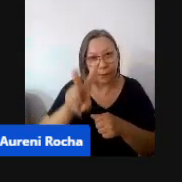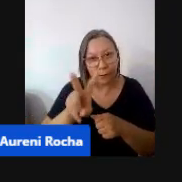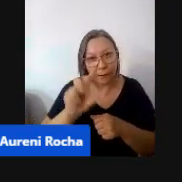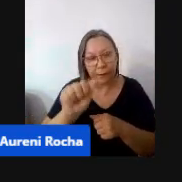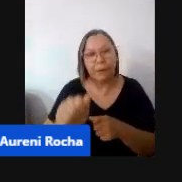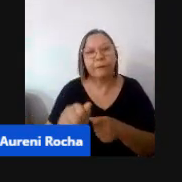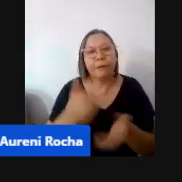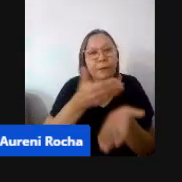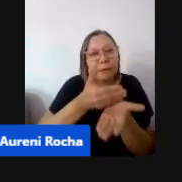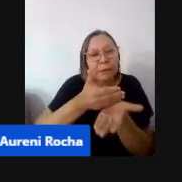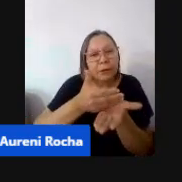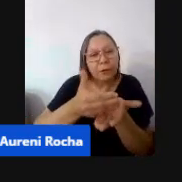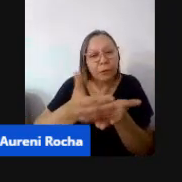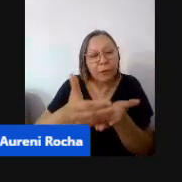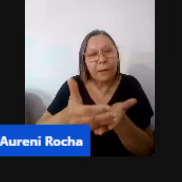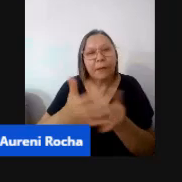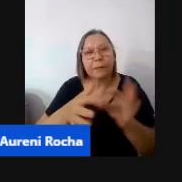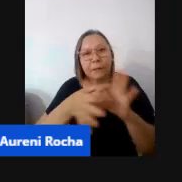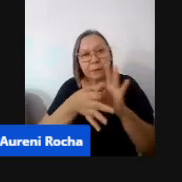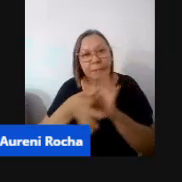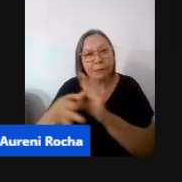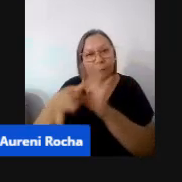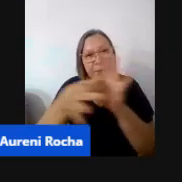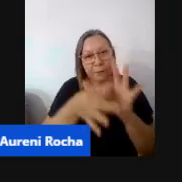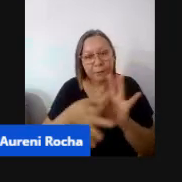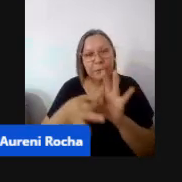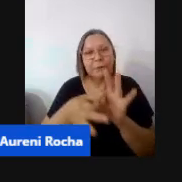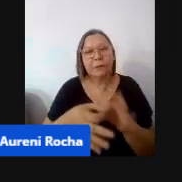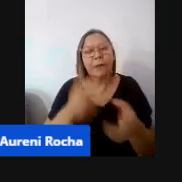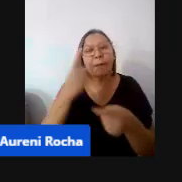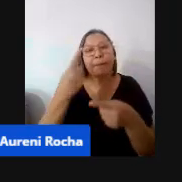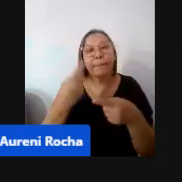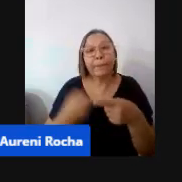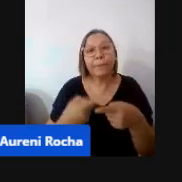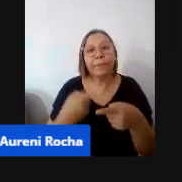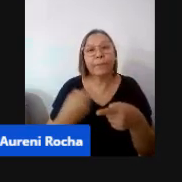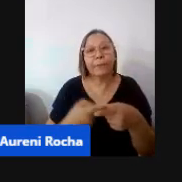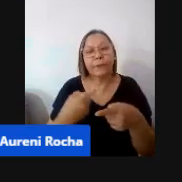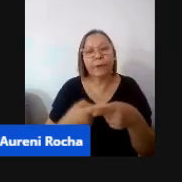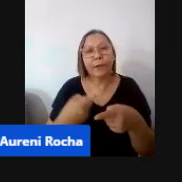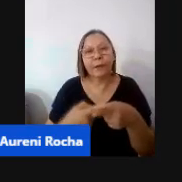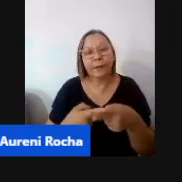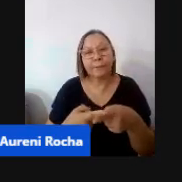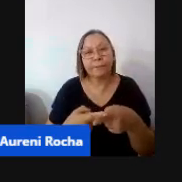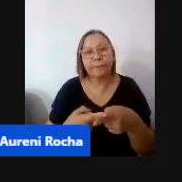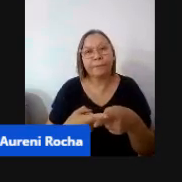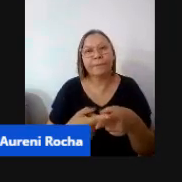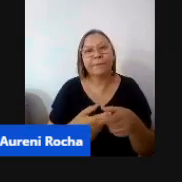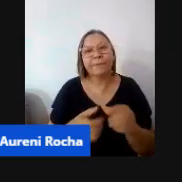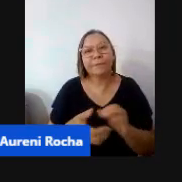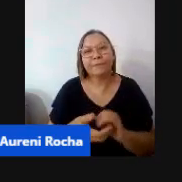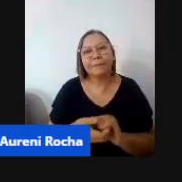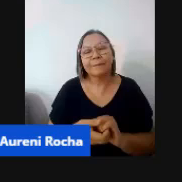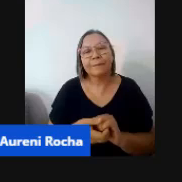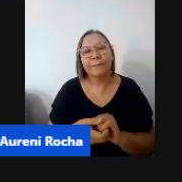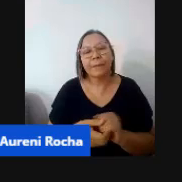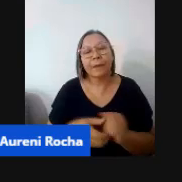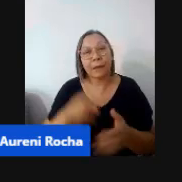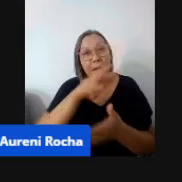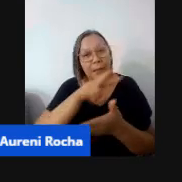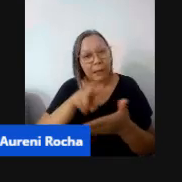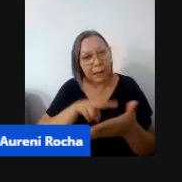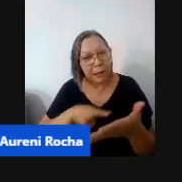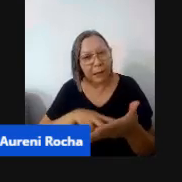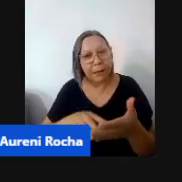maneira bem contextualizada. Por quê? O que me levou a criar essa aula? eu havia lido um artigo